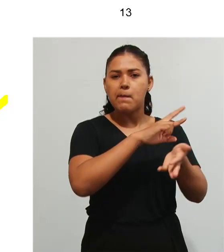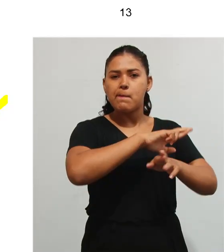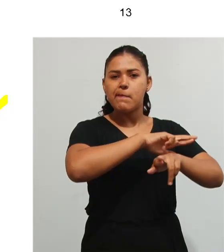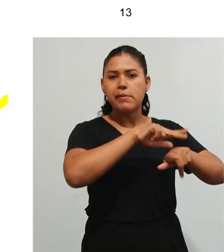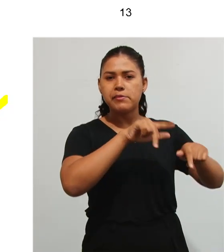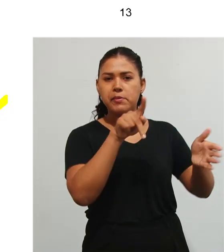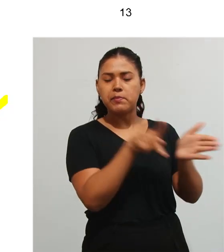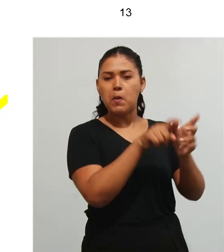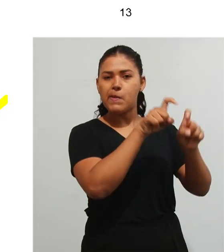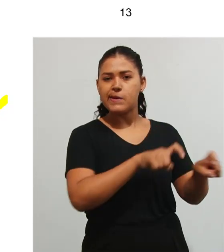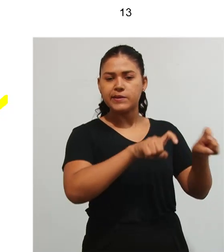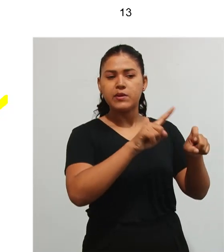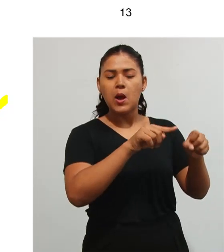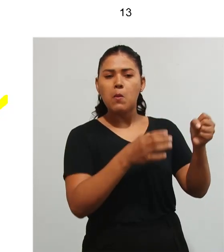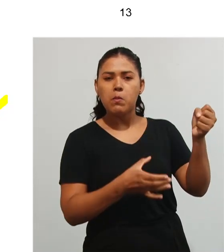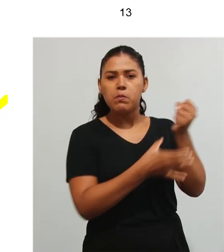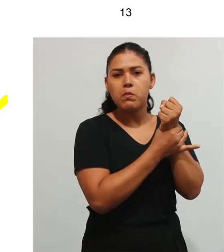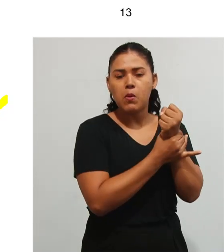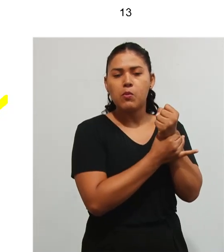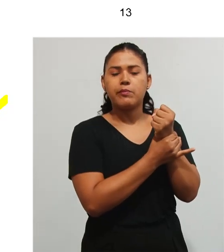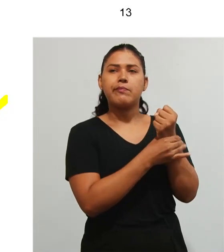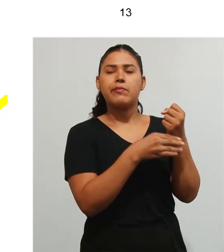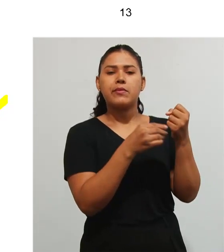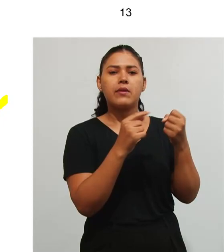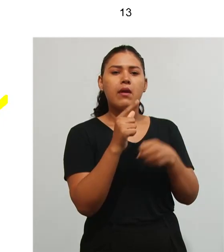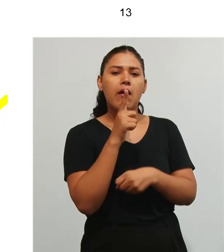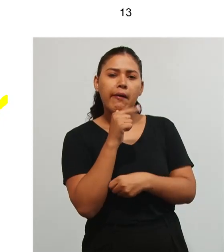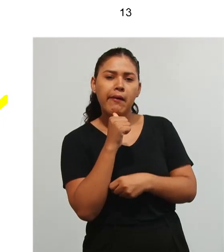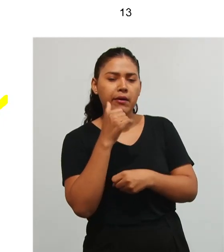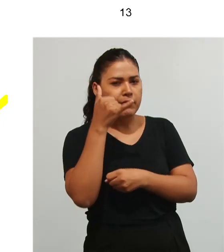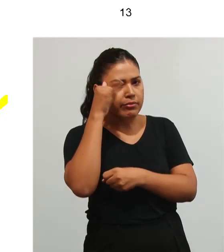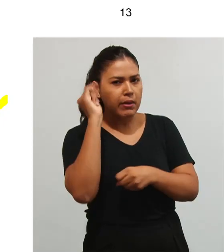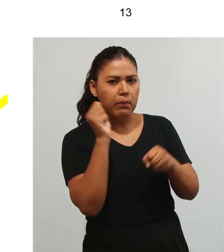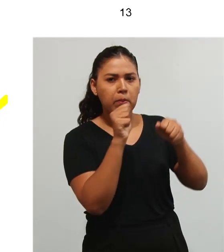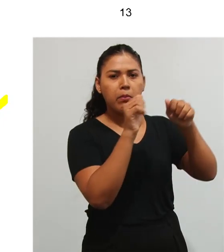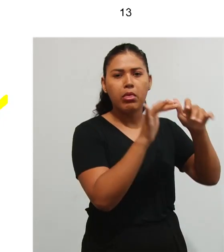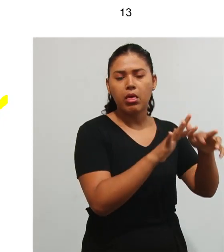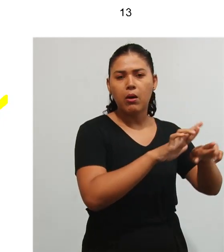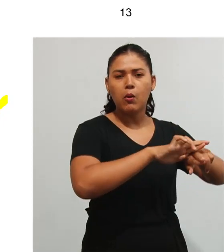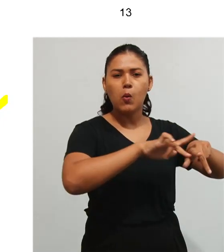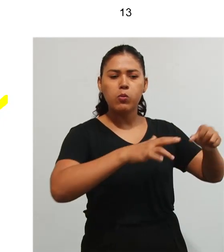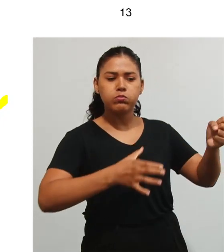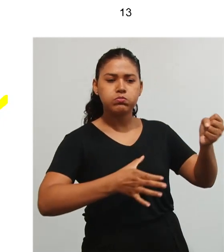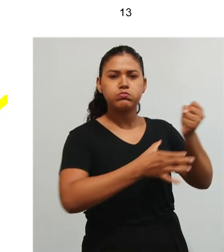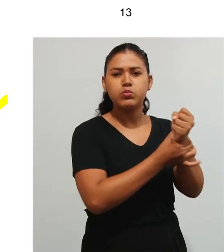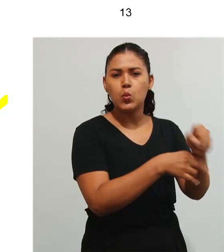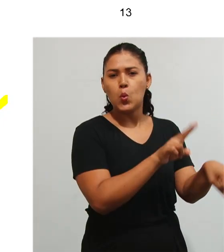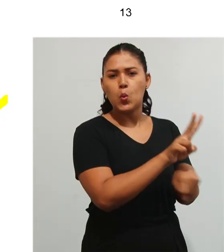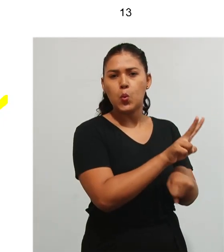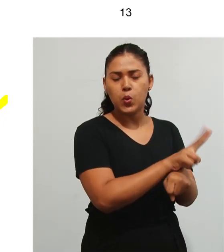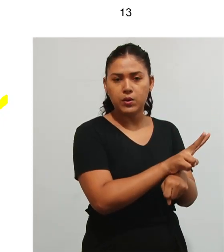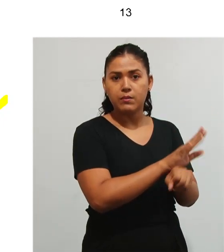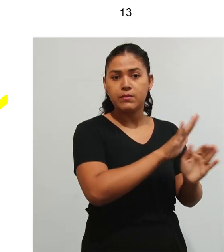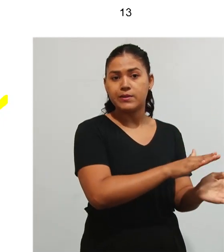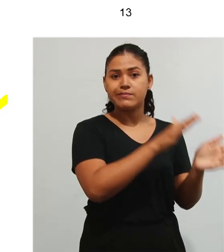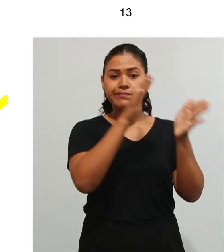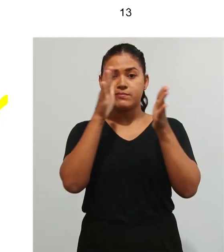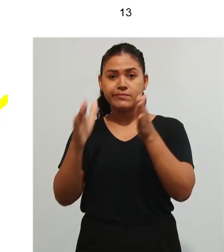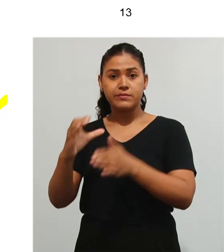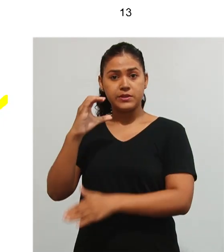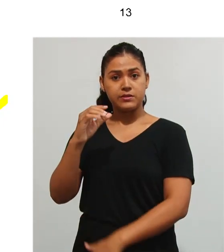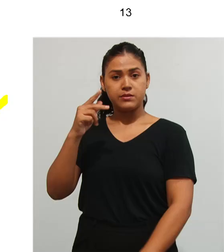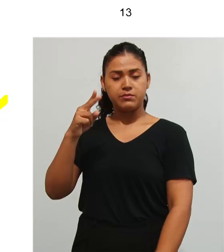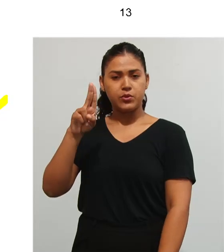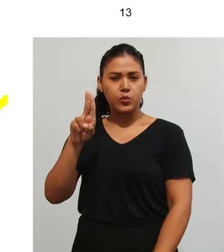garantir a proteção contra poeira, água, dentre outras situações. Enquanto que a CPU, que